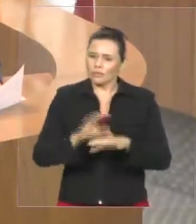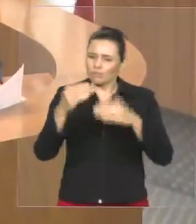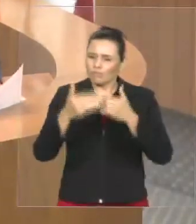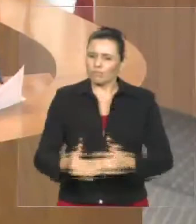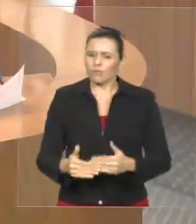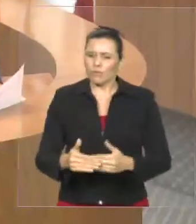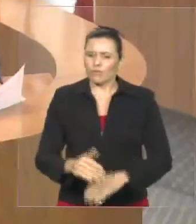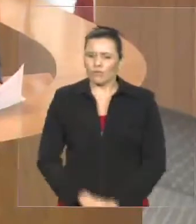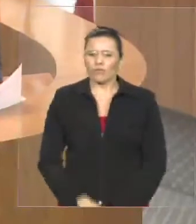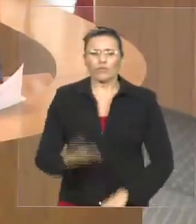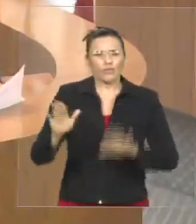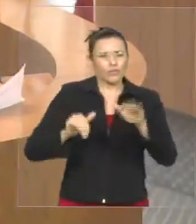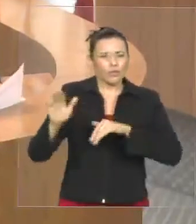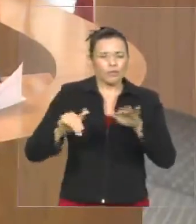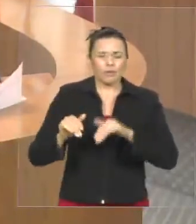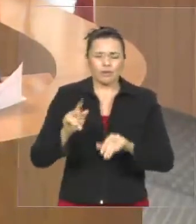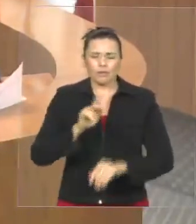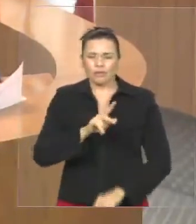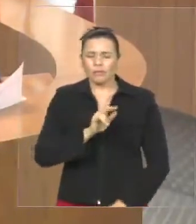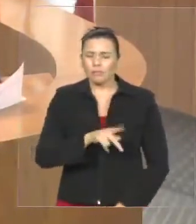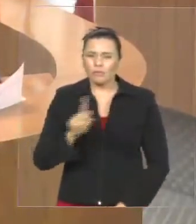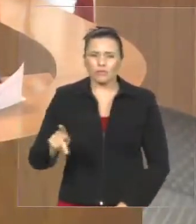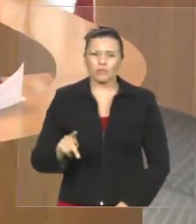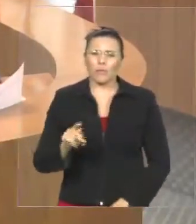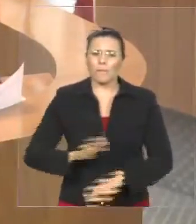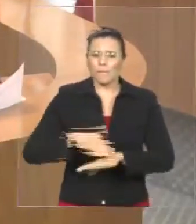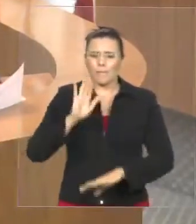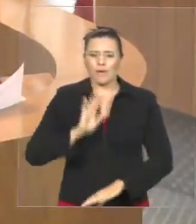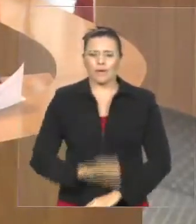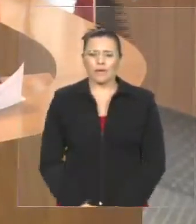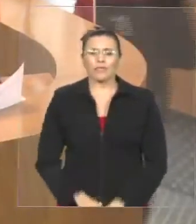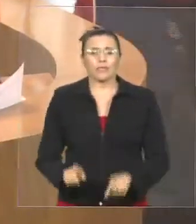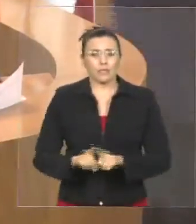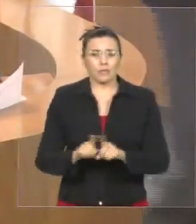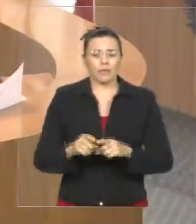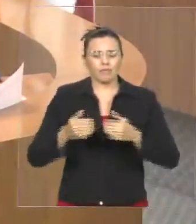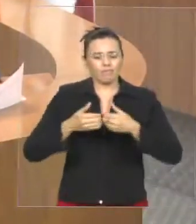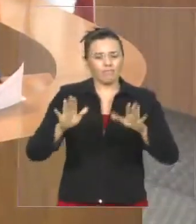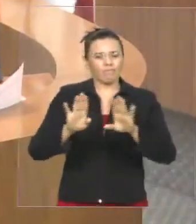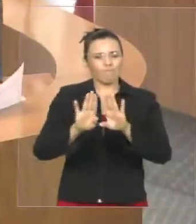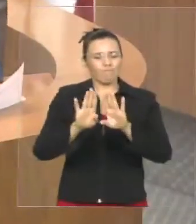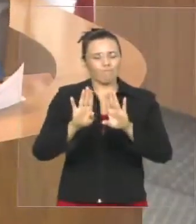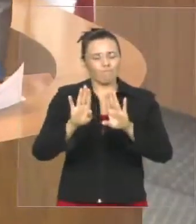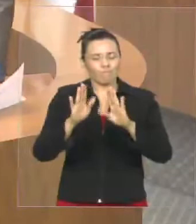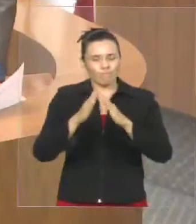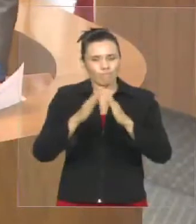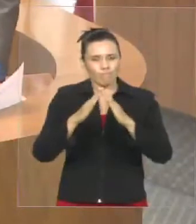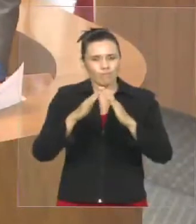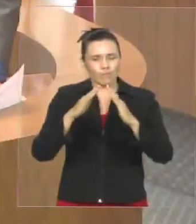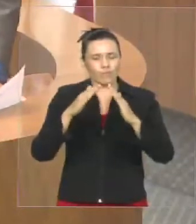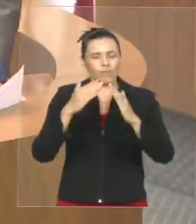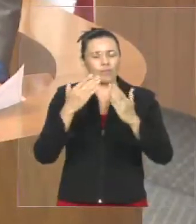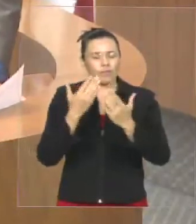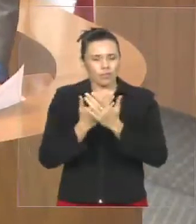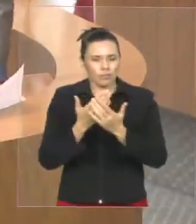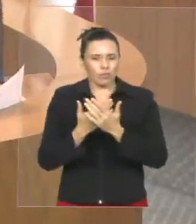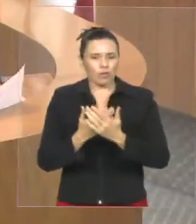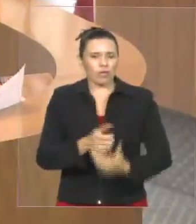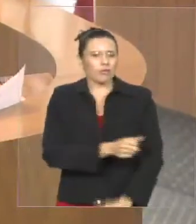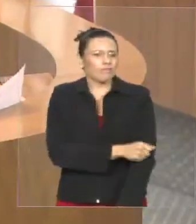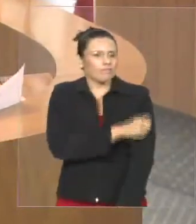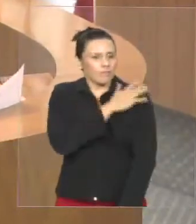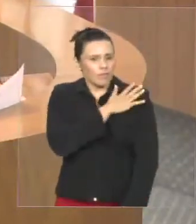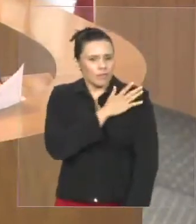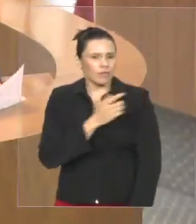professores, de abrirmos mais escolas, como foi inaugurada em Imperatriz há uma semana, uma escola de ensino médio com 10